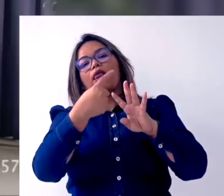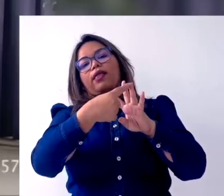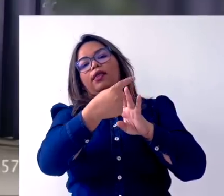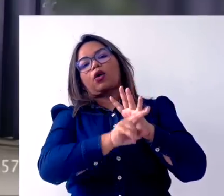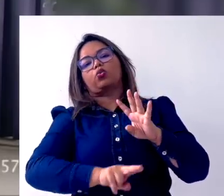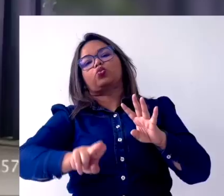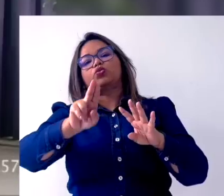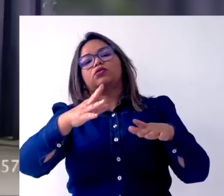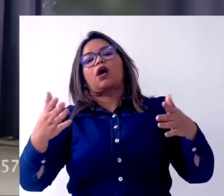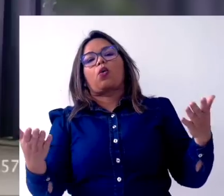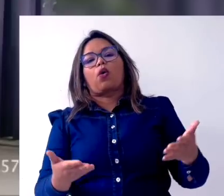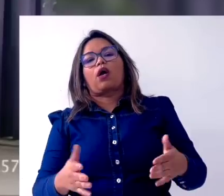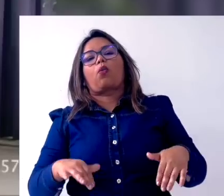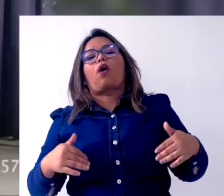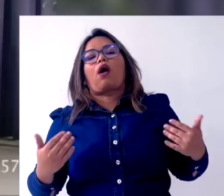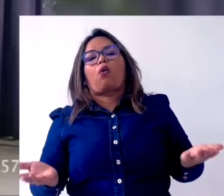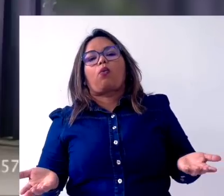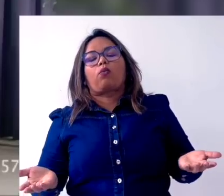observamos?